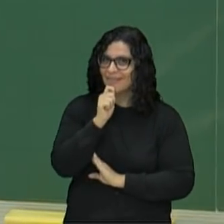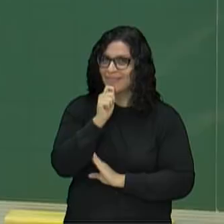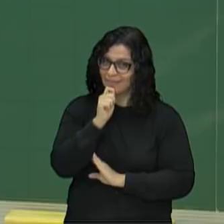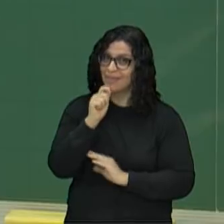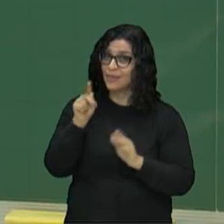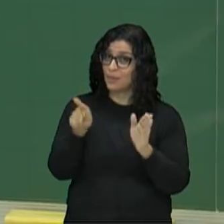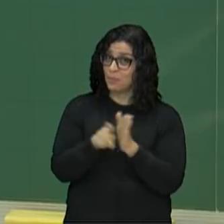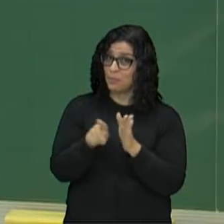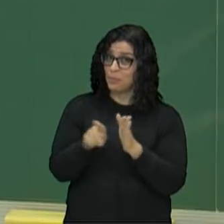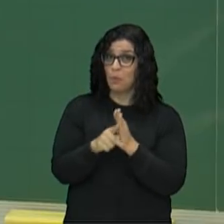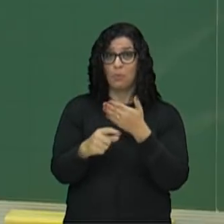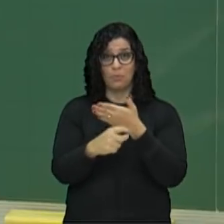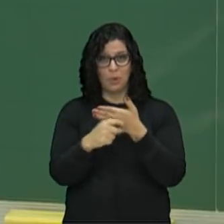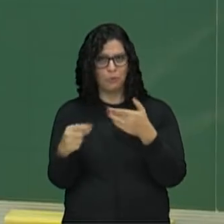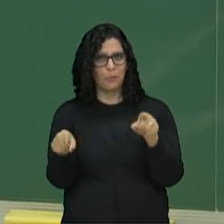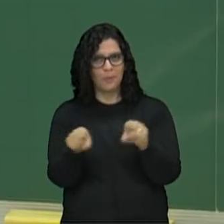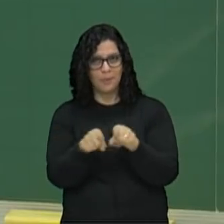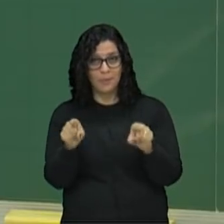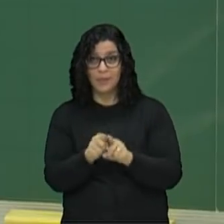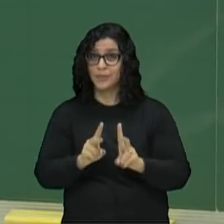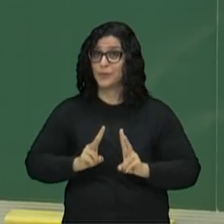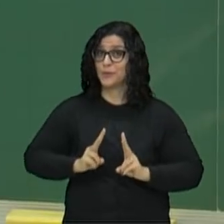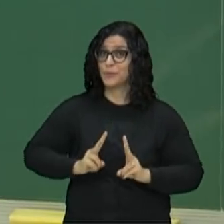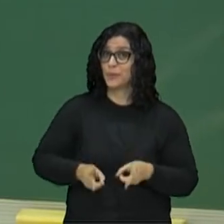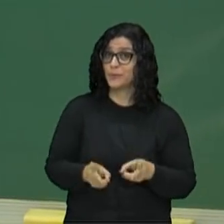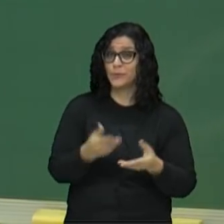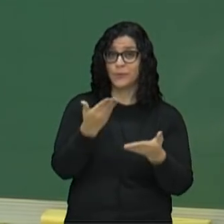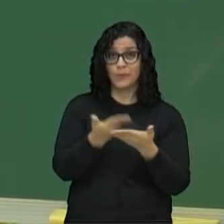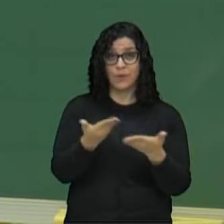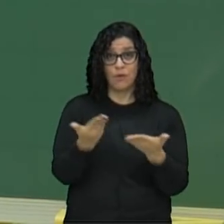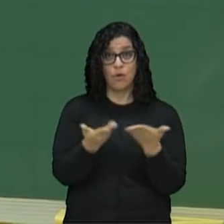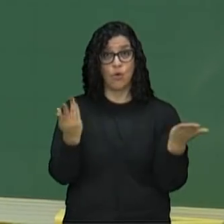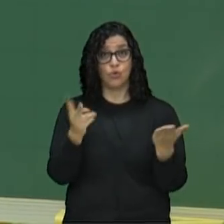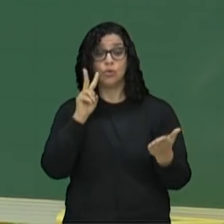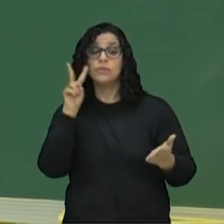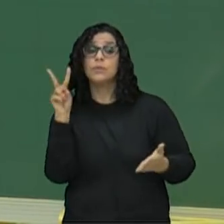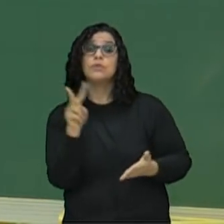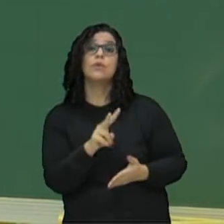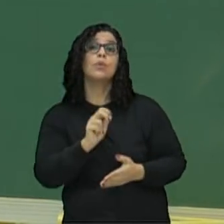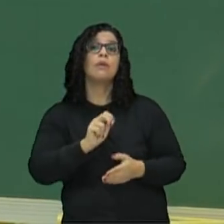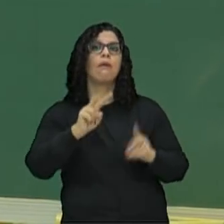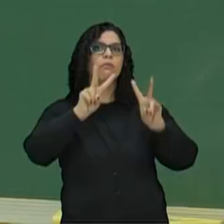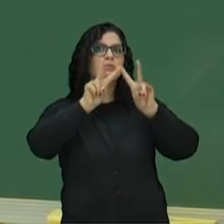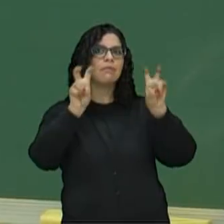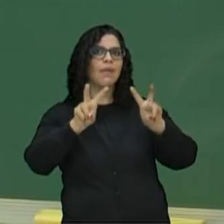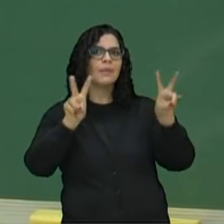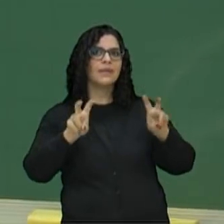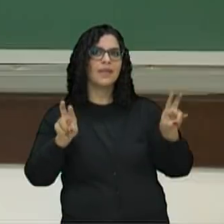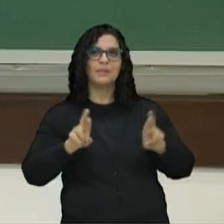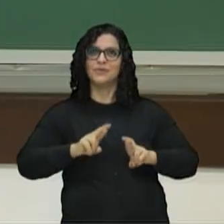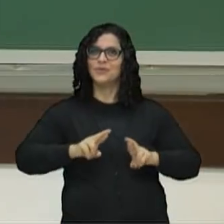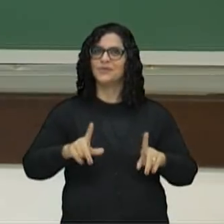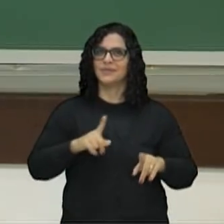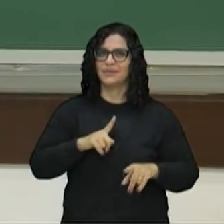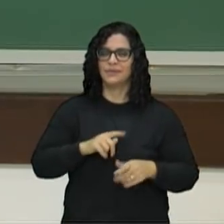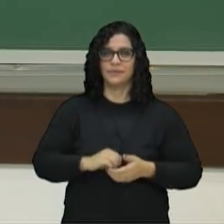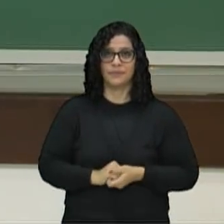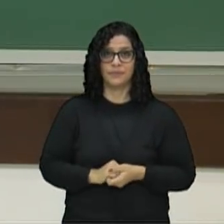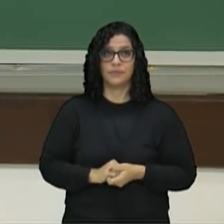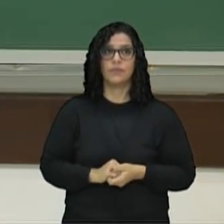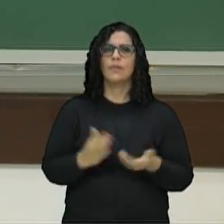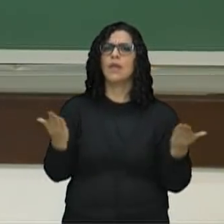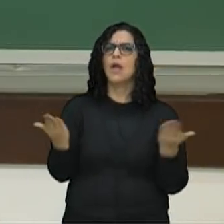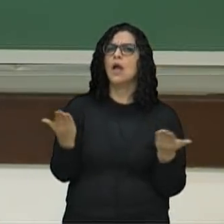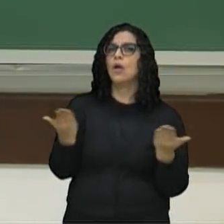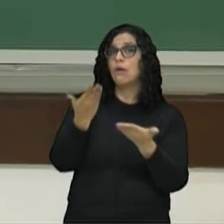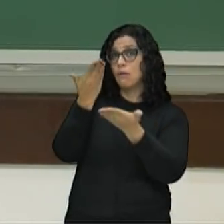obra, e nós vamos dar continuidade na aula de hoje. Veremos alguns assuntos bem relevantes.